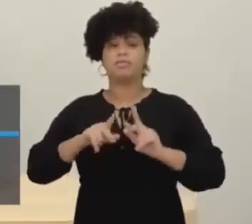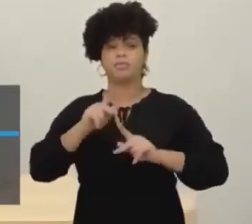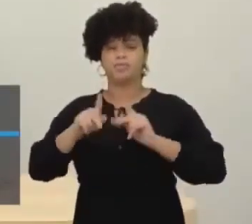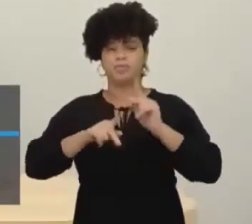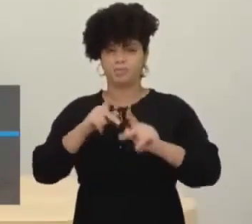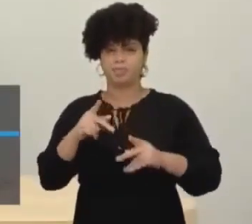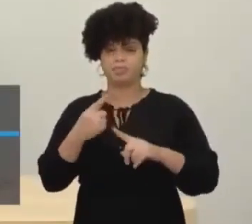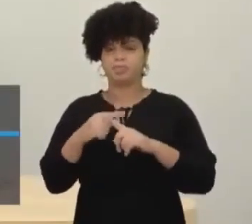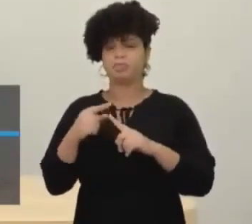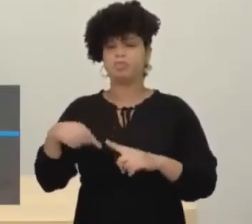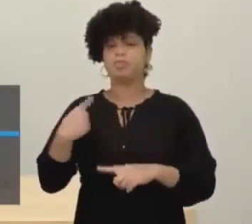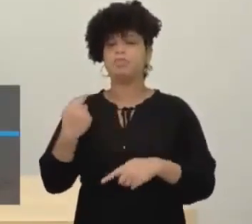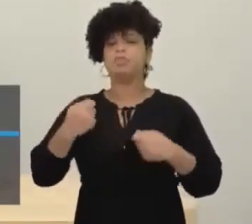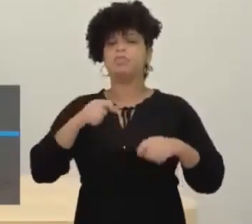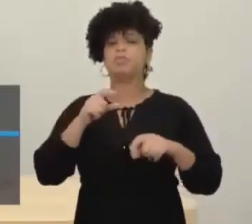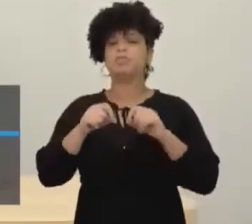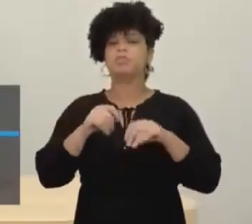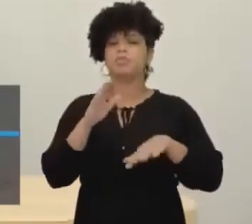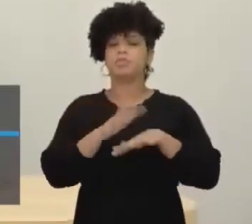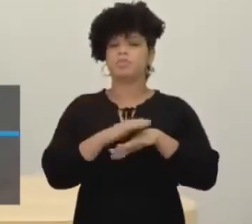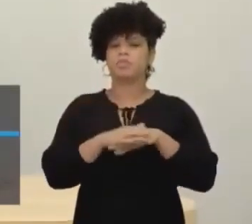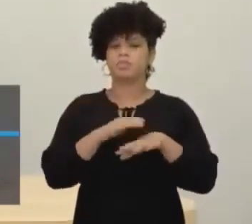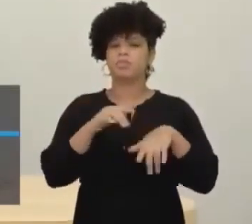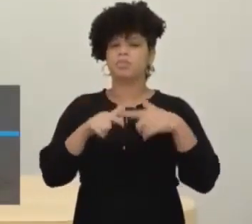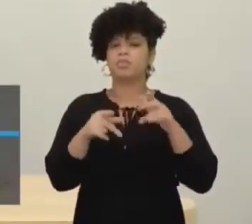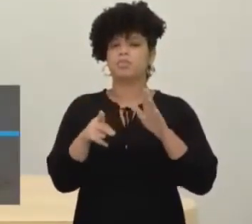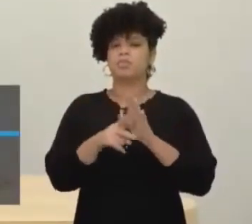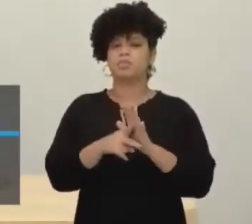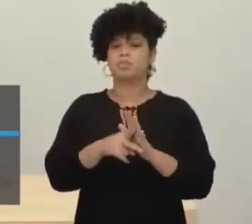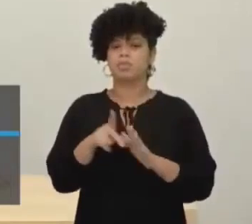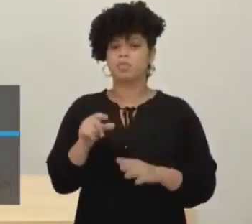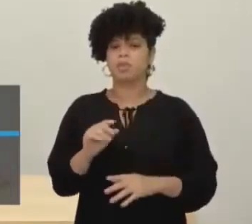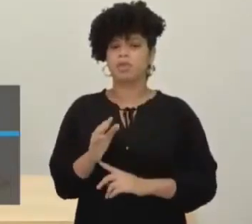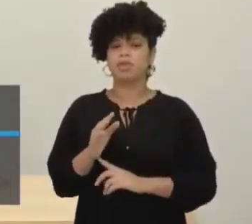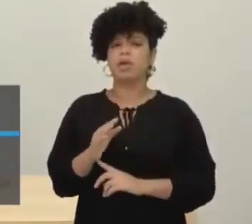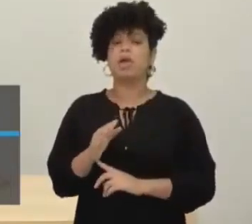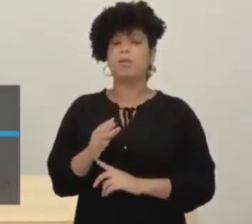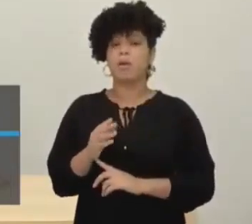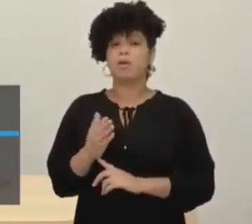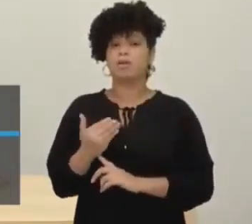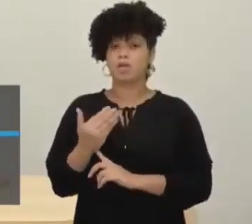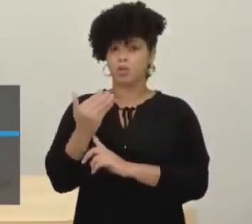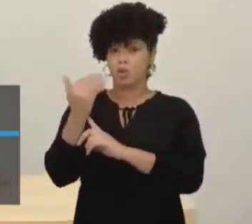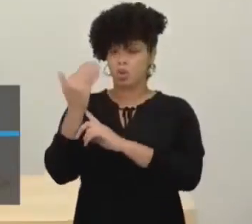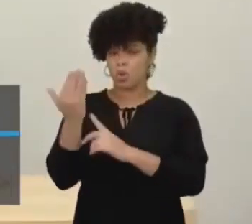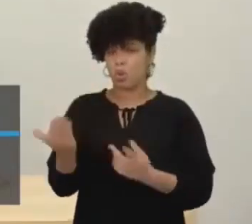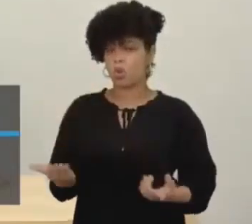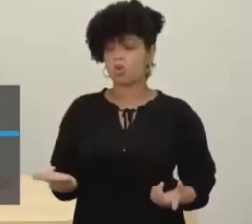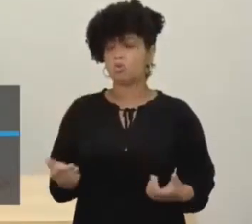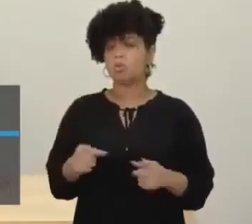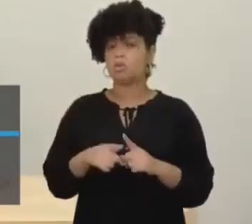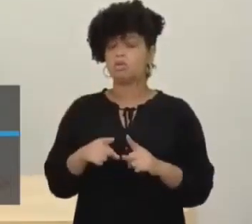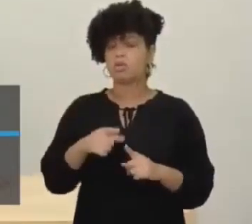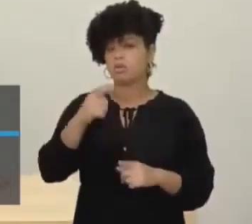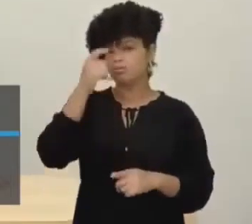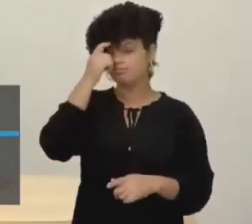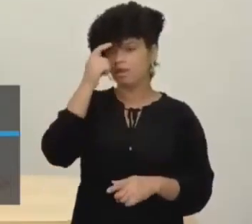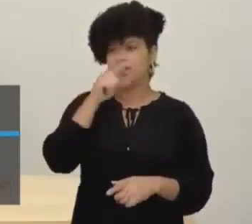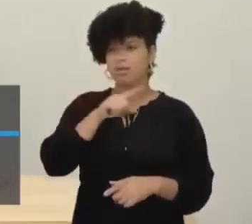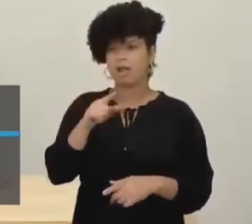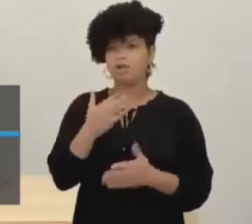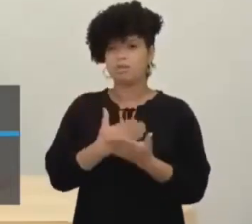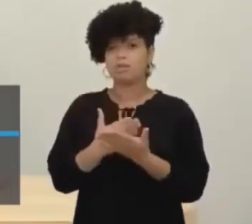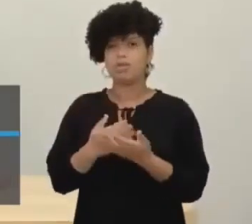necessita aí de mão de obra mais tecnológica né mais intelectual e aí bate com a questão dos níveis